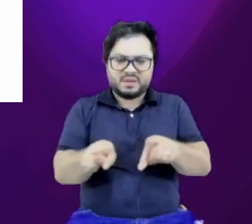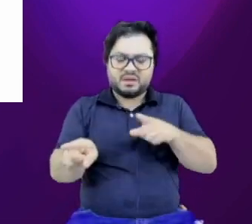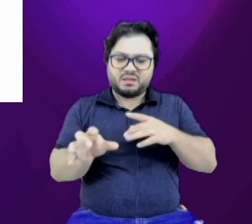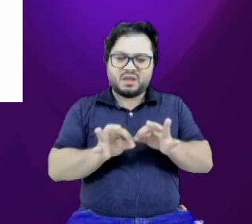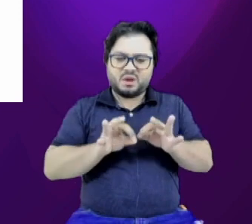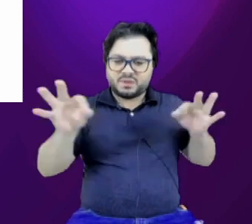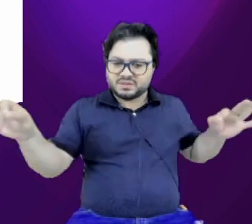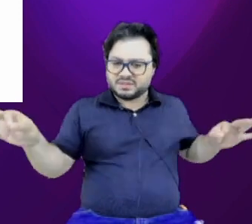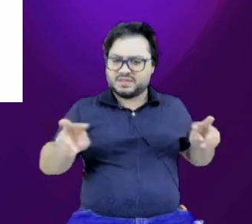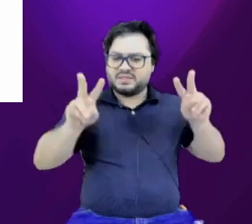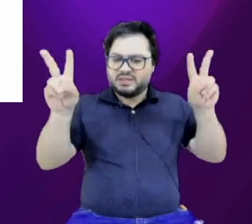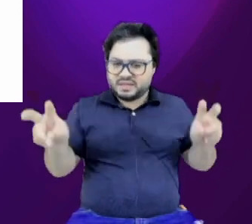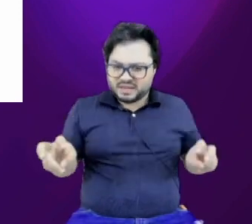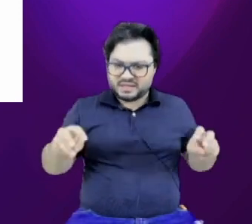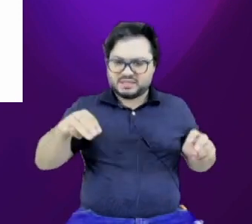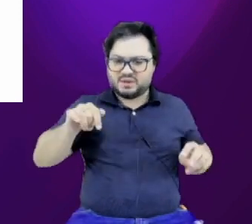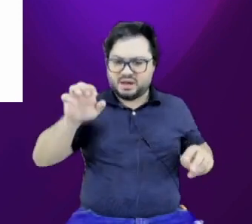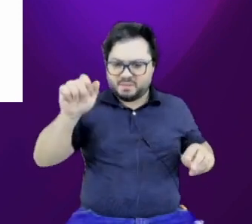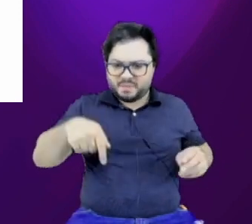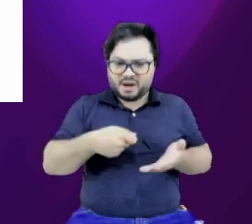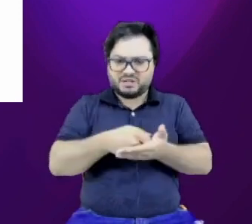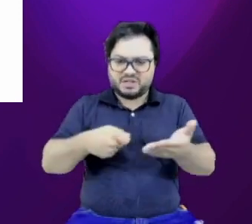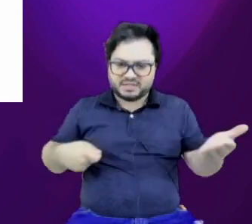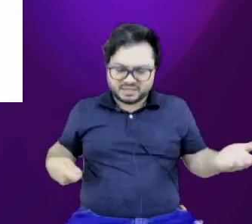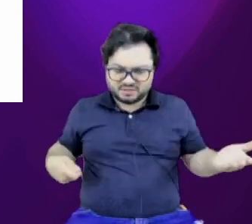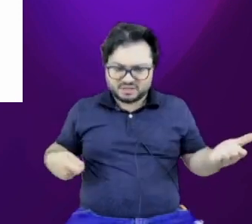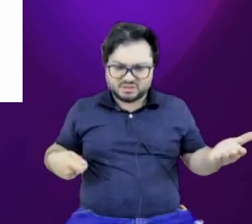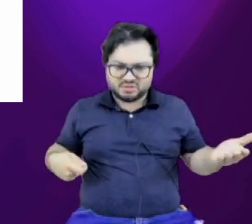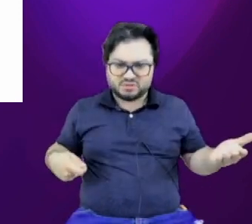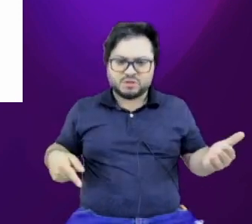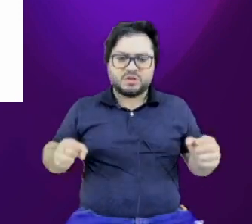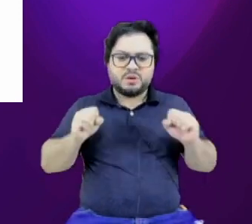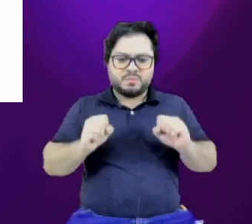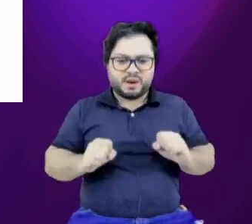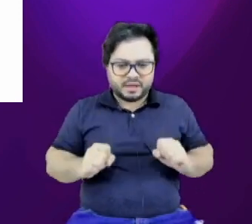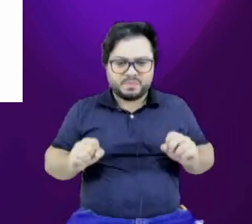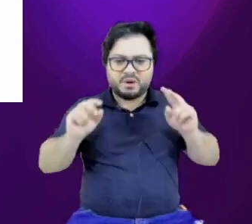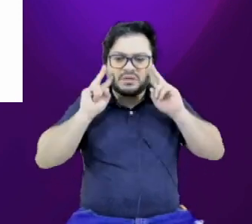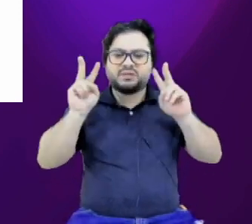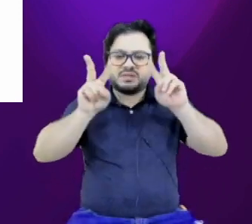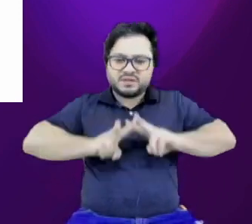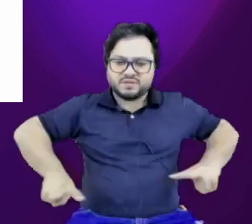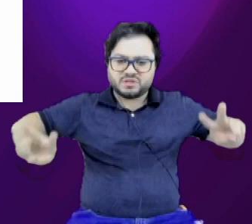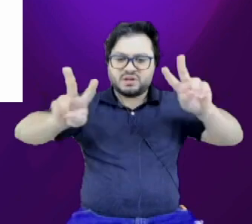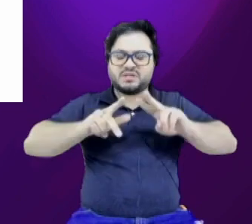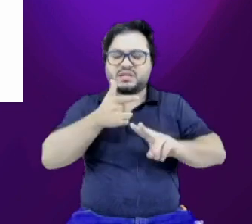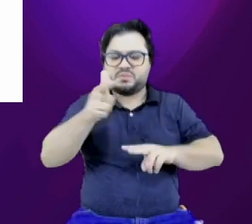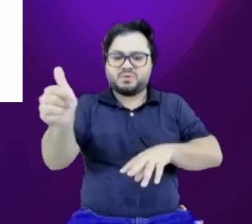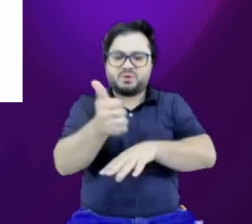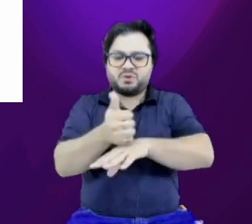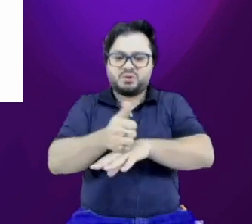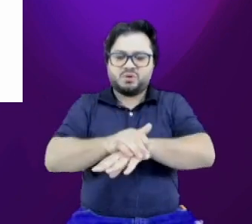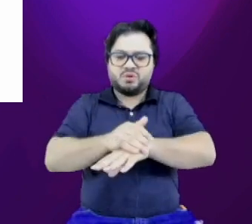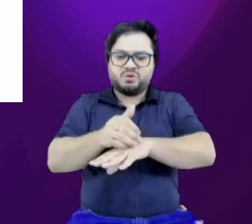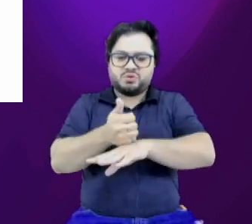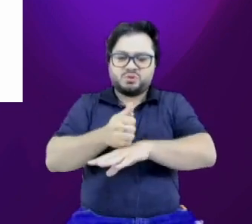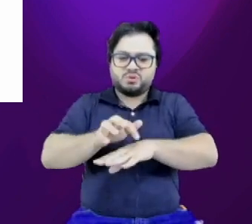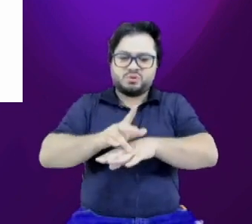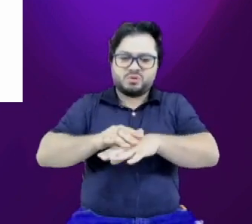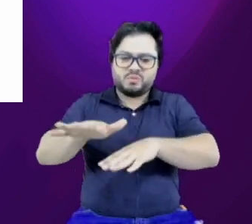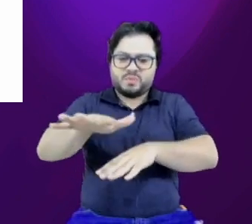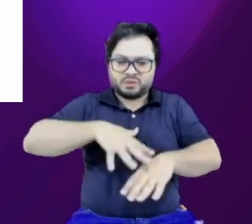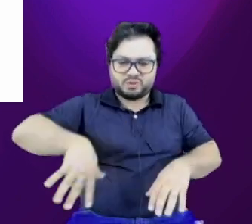distância em relação às margens, as anotações para que possam ser visualizadas por outro patologista.